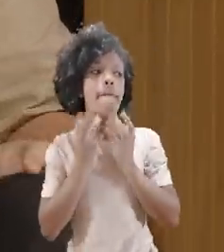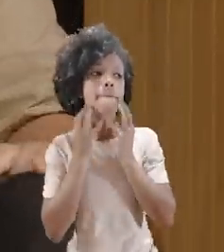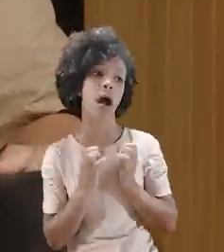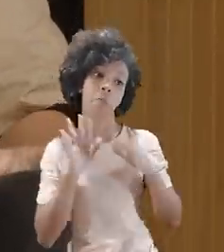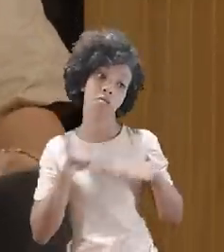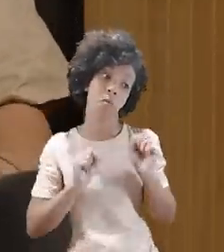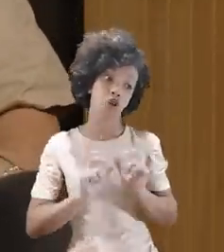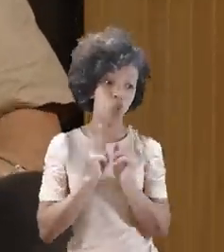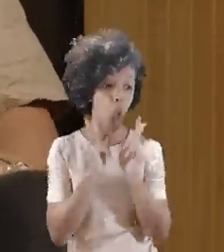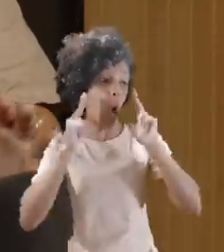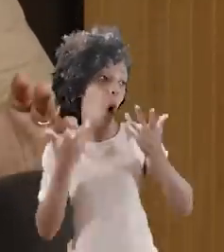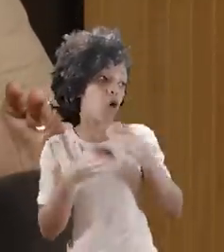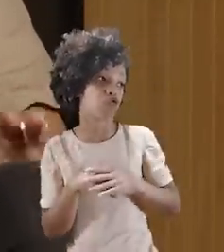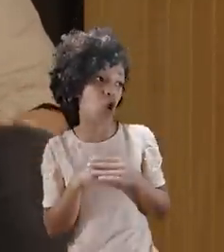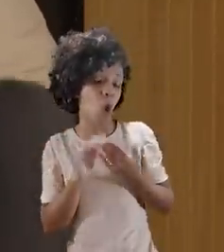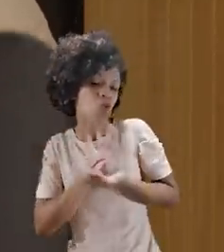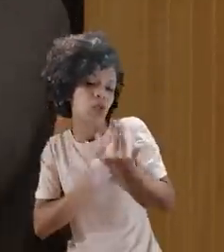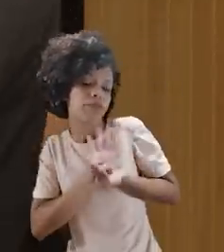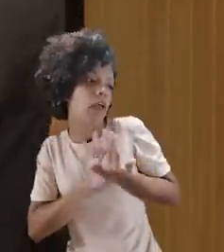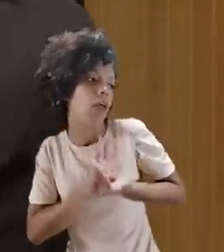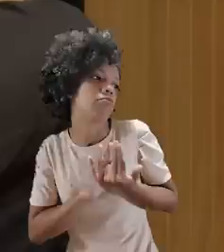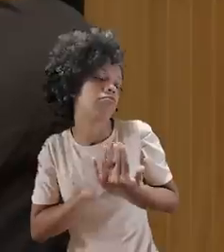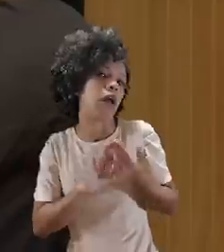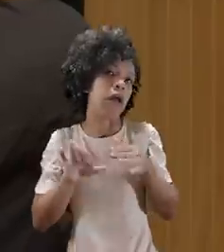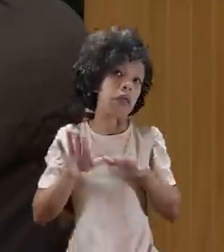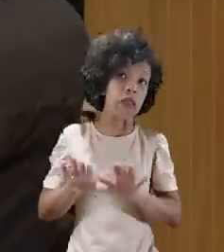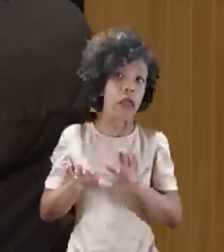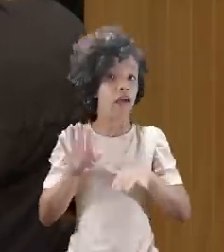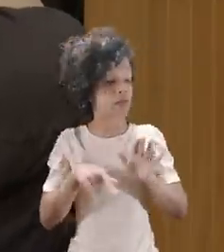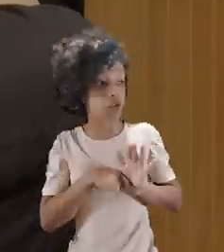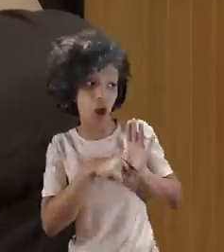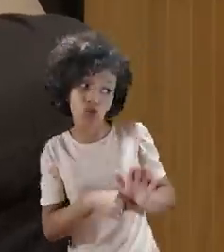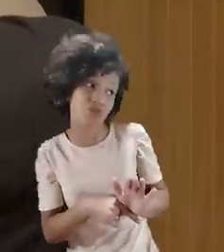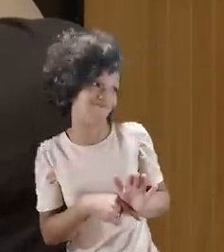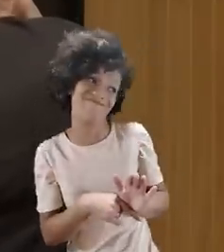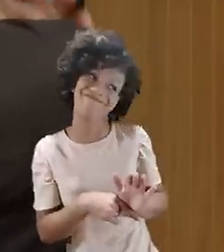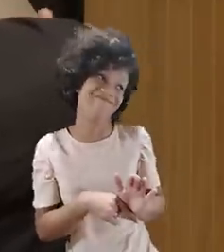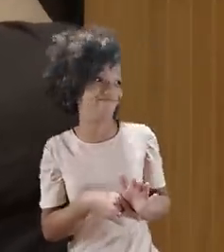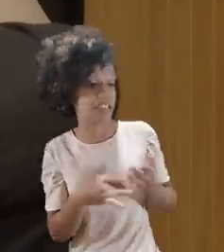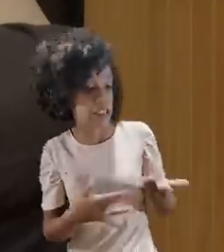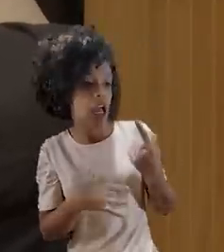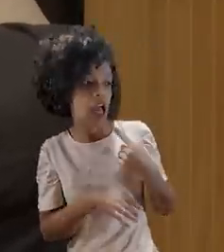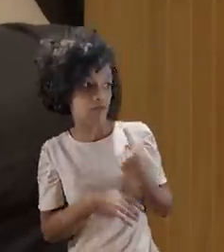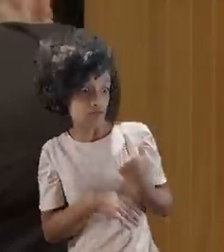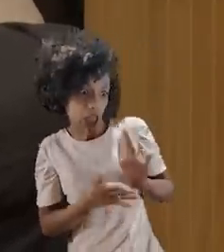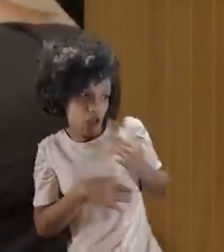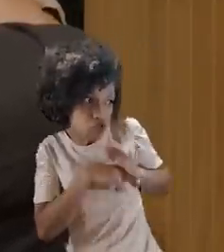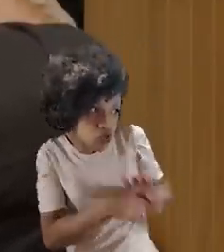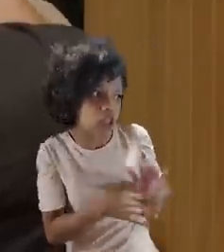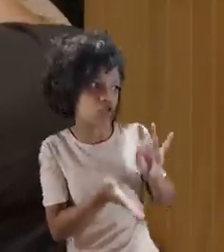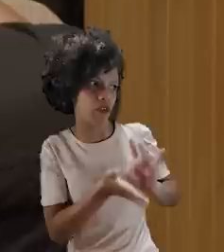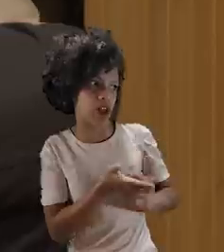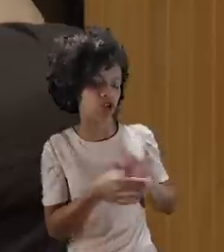tal Às vezes você pode ter um corte um um desenho de base um formato ali que não vai te favorecer muito tá ligado e a nossa aí que a gente entra